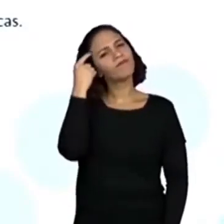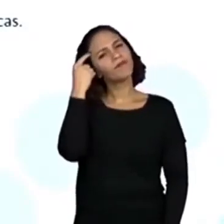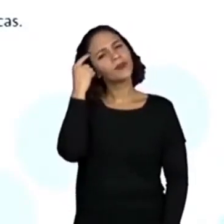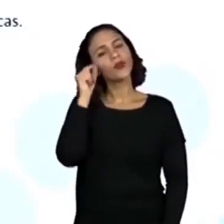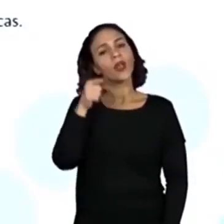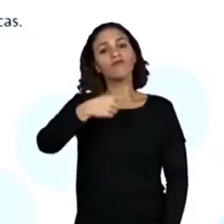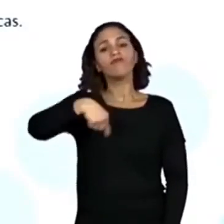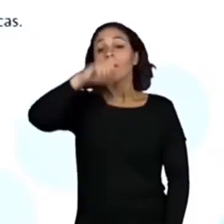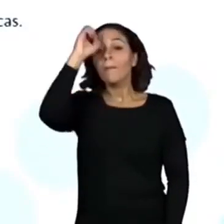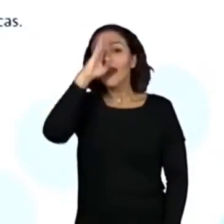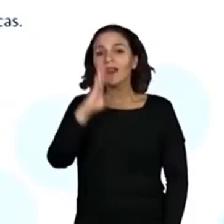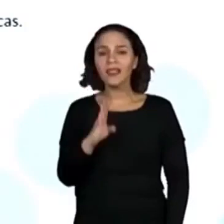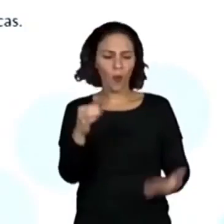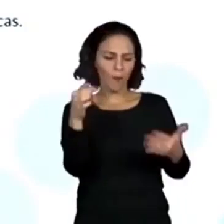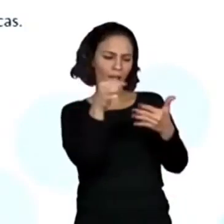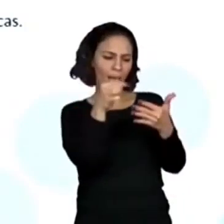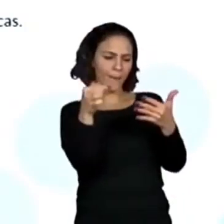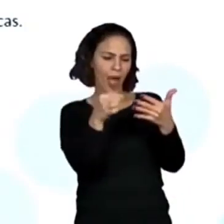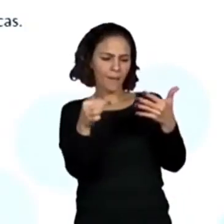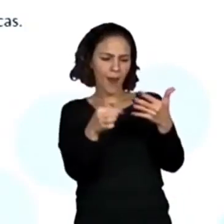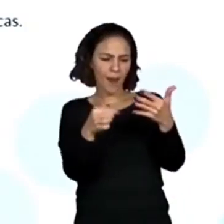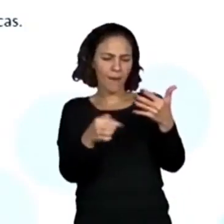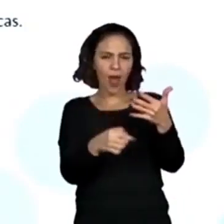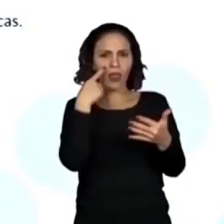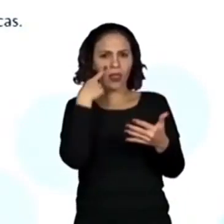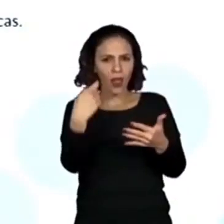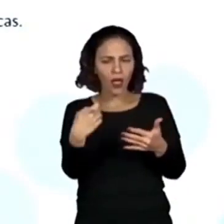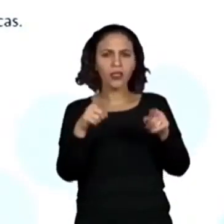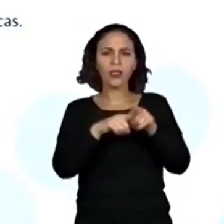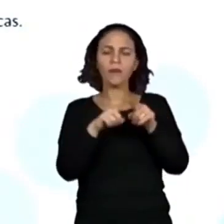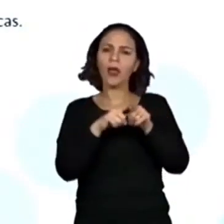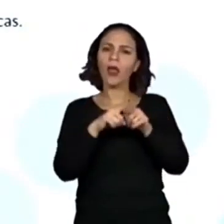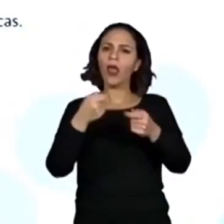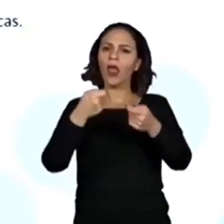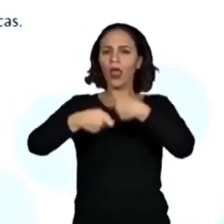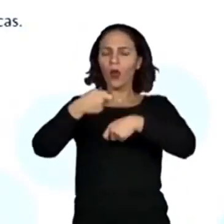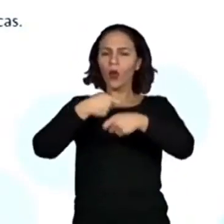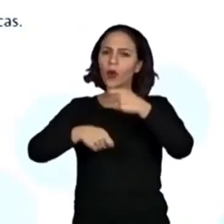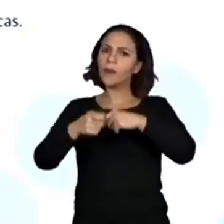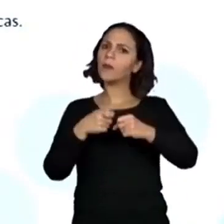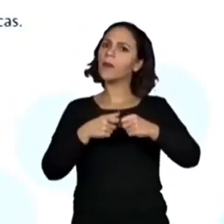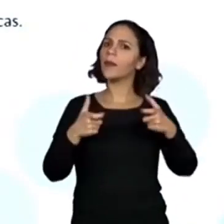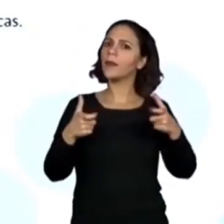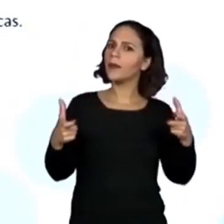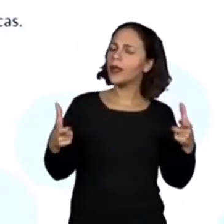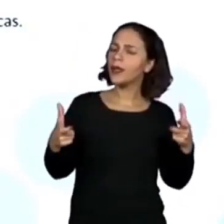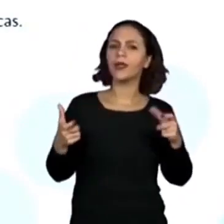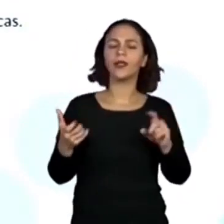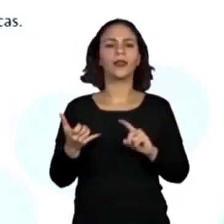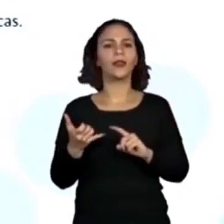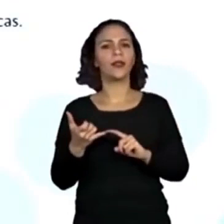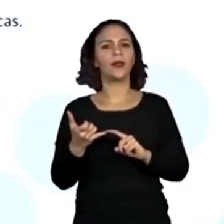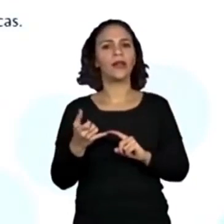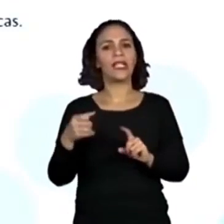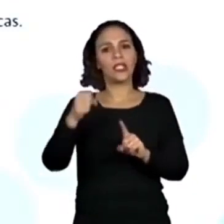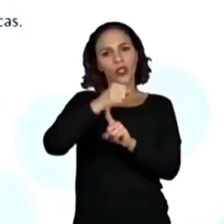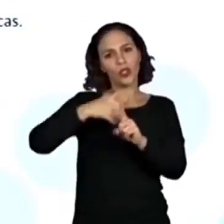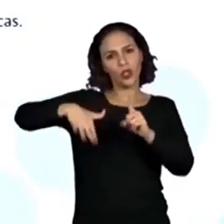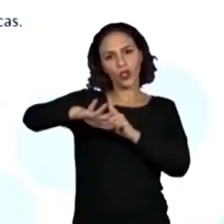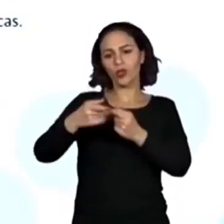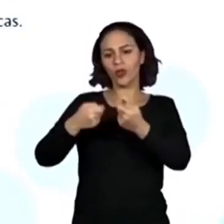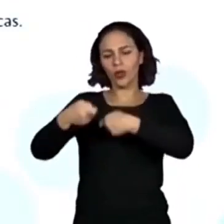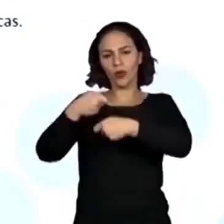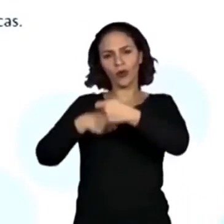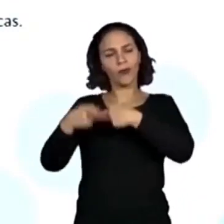nosso país, para o crescimento da economia brasileira, para o crescimento socioeconômico do